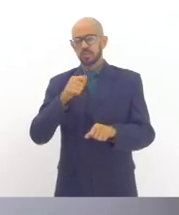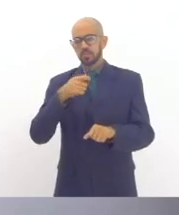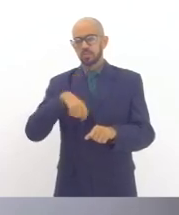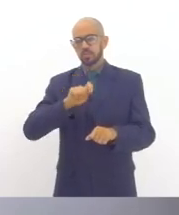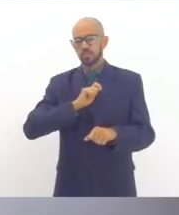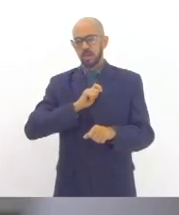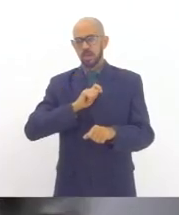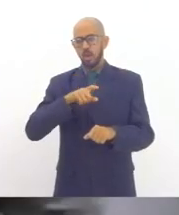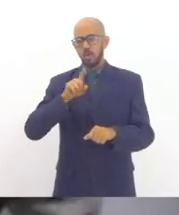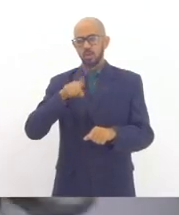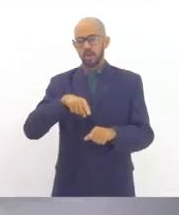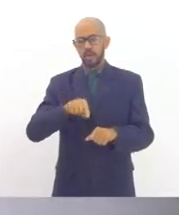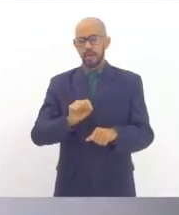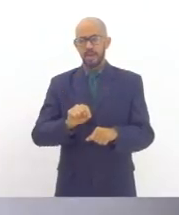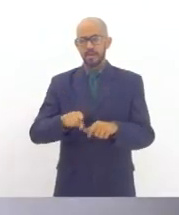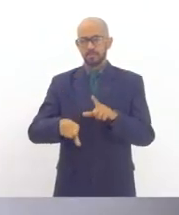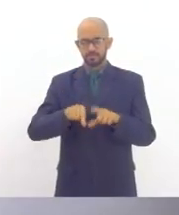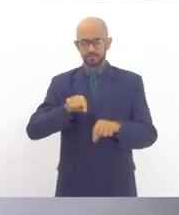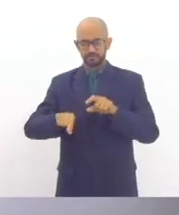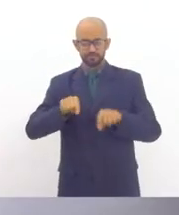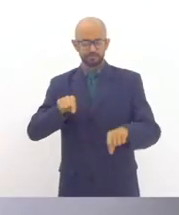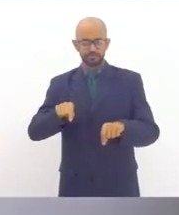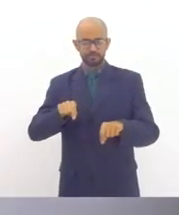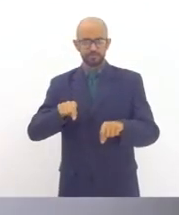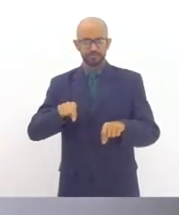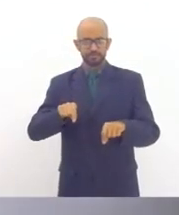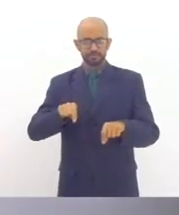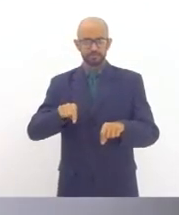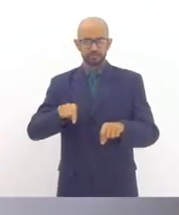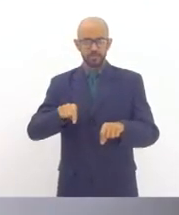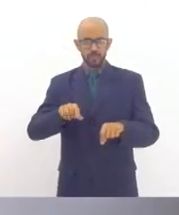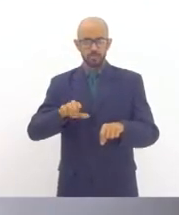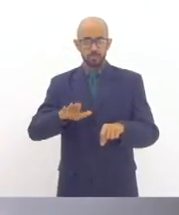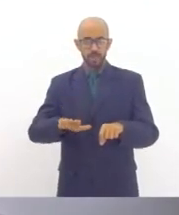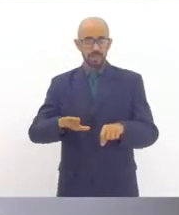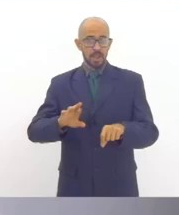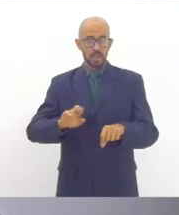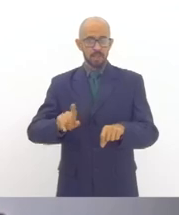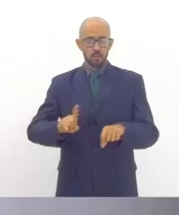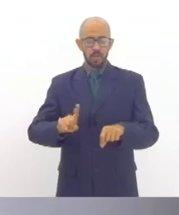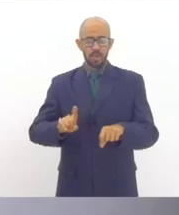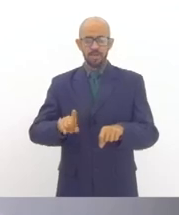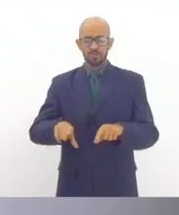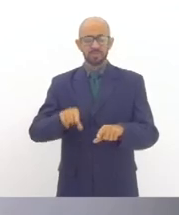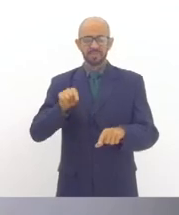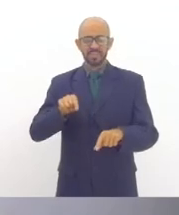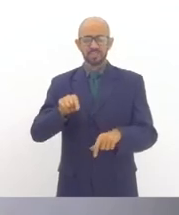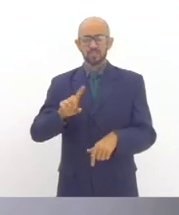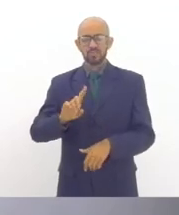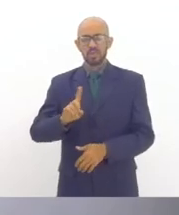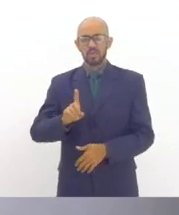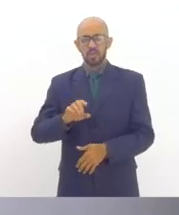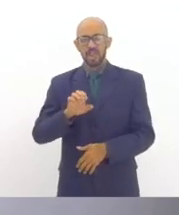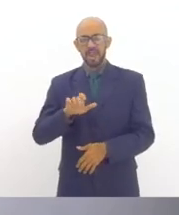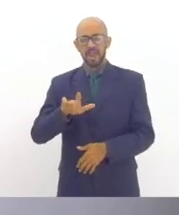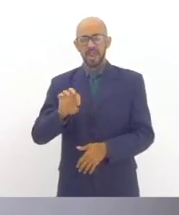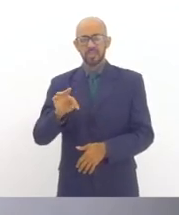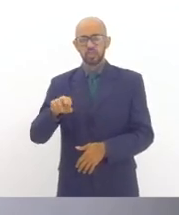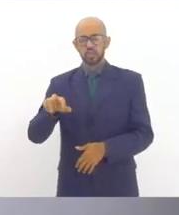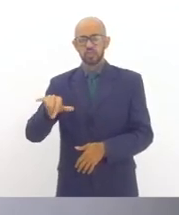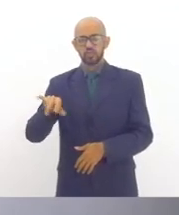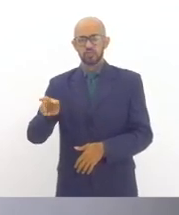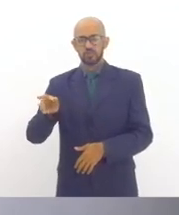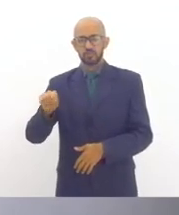eletiva, sendo que essa eletiva ela não é optativa. Quando a escola ela consegue